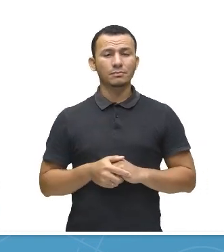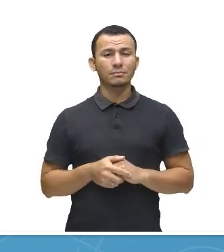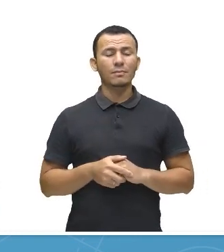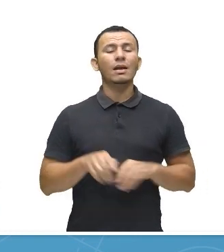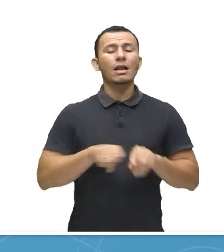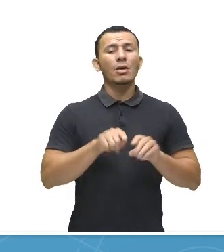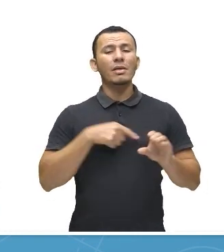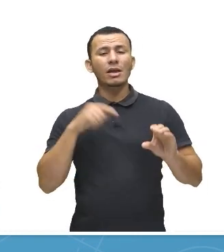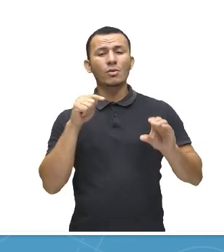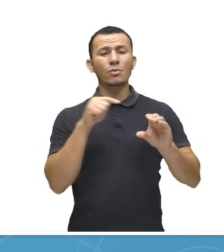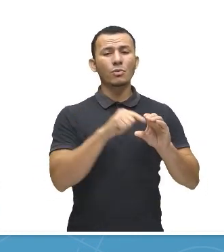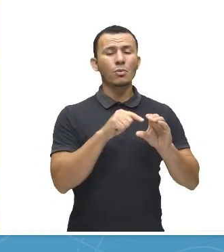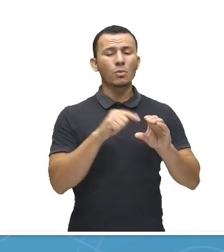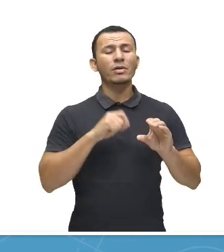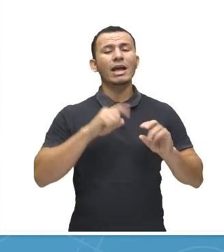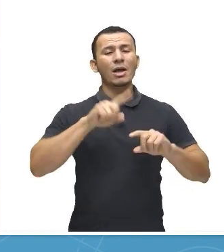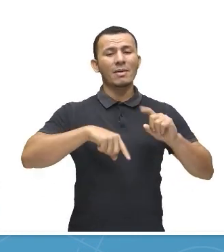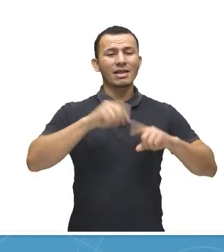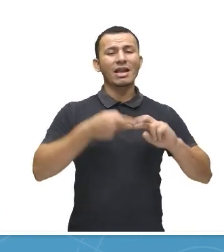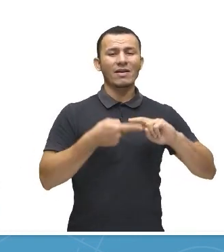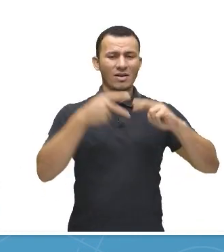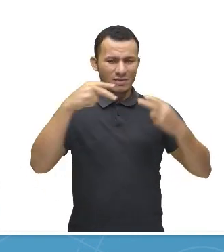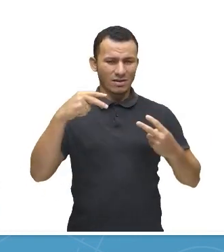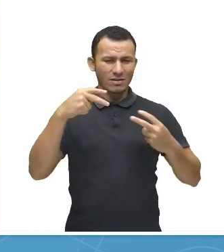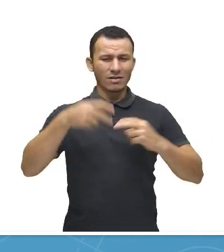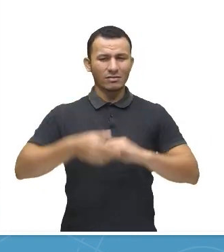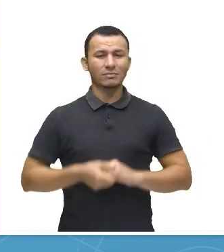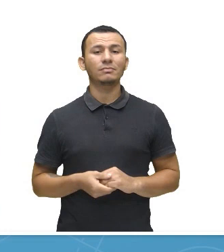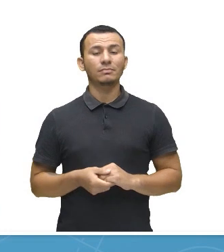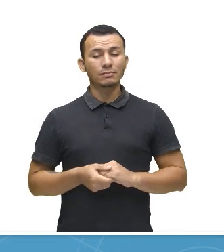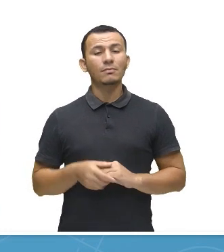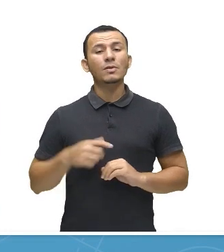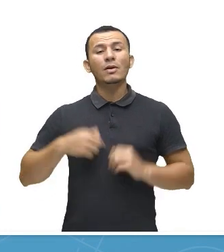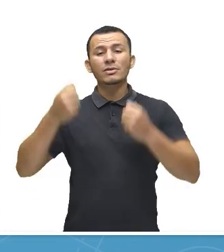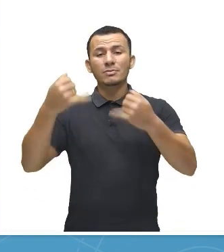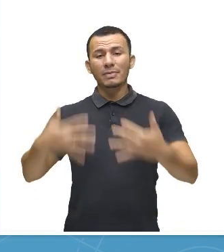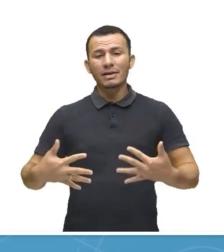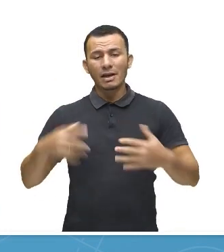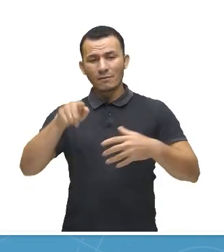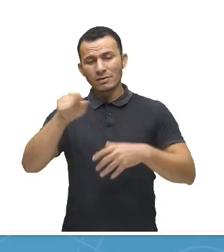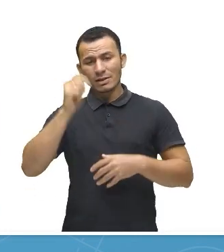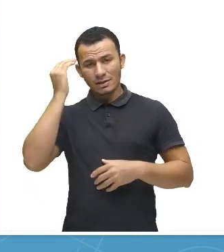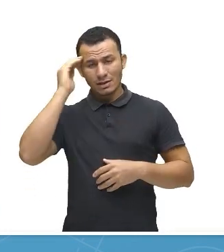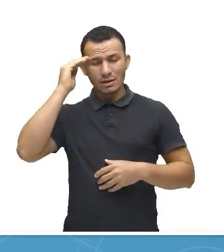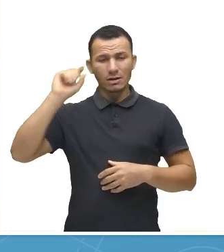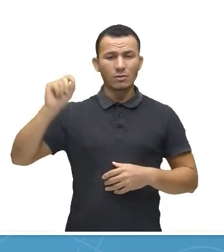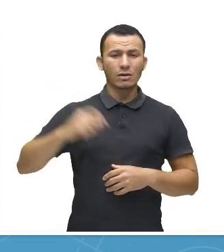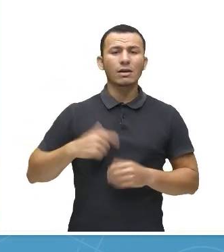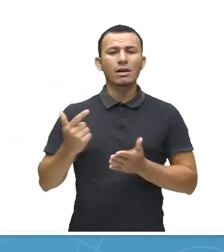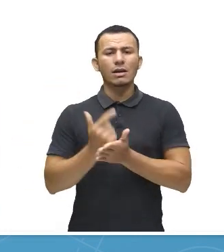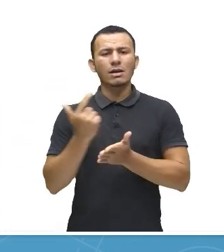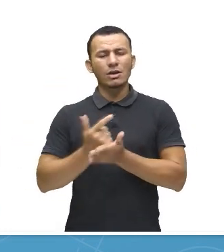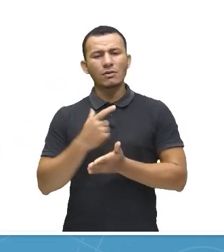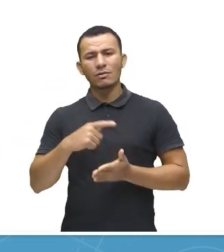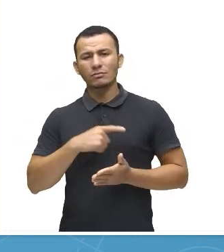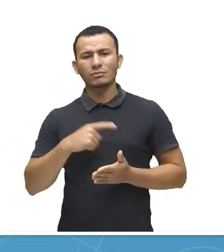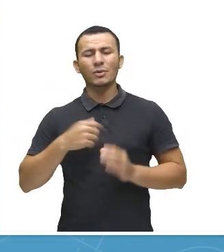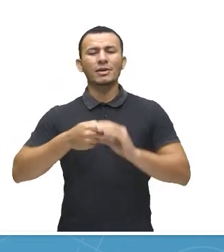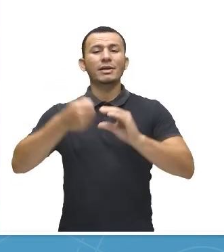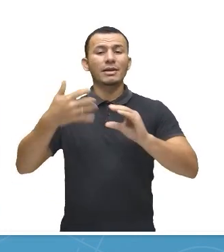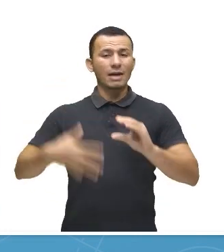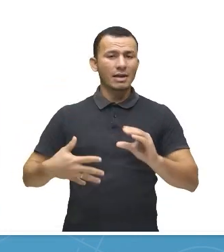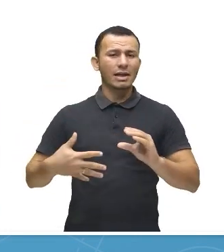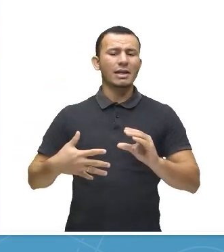o núcleo material genético. O que eu quero deixar claro aqui para vocês é que Em alguns livros, a gente tem assim,